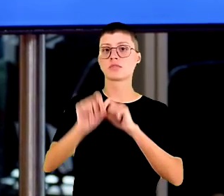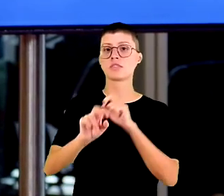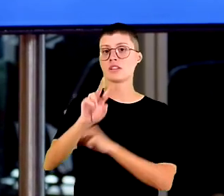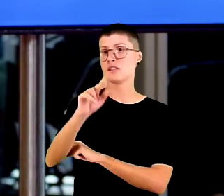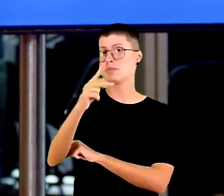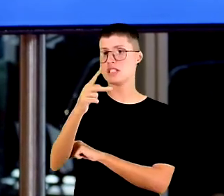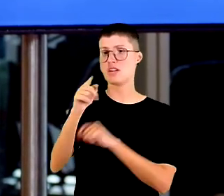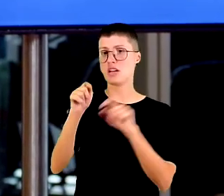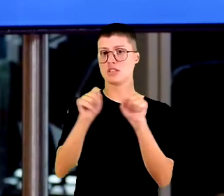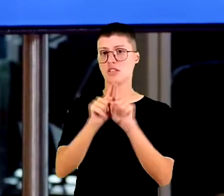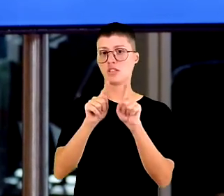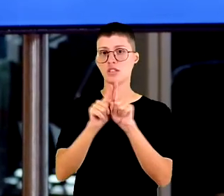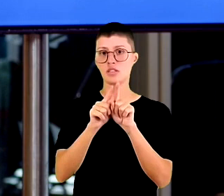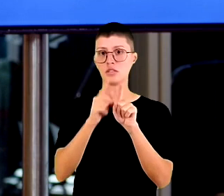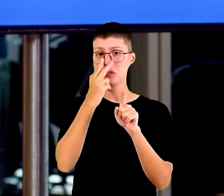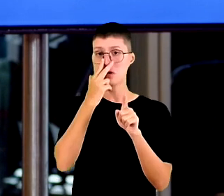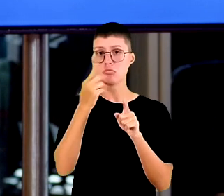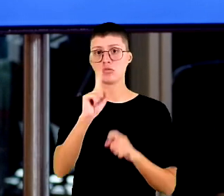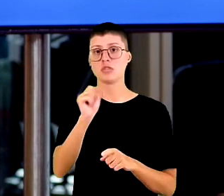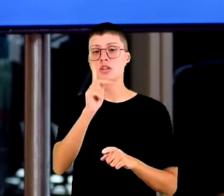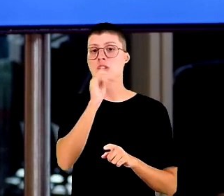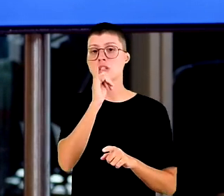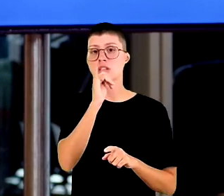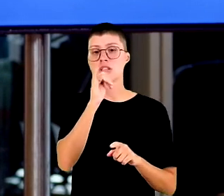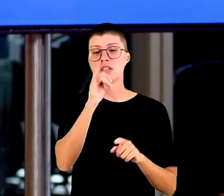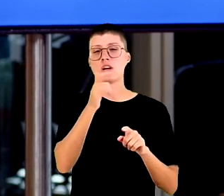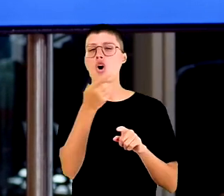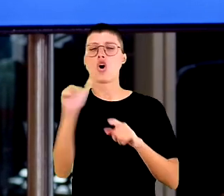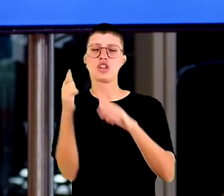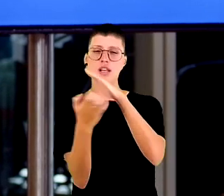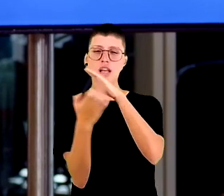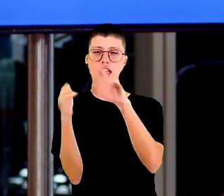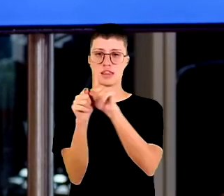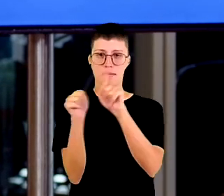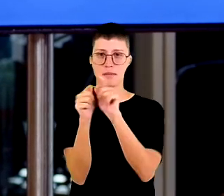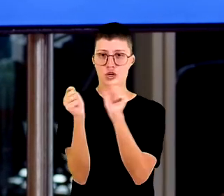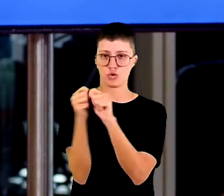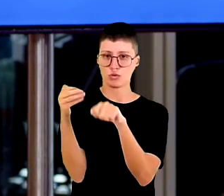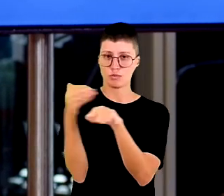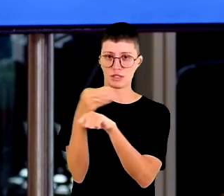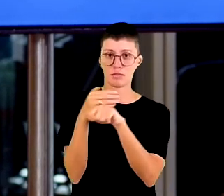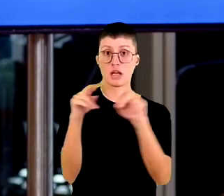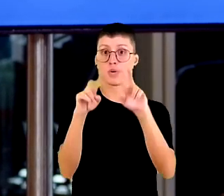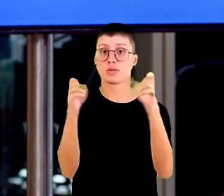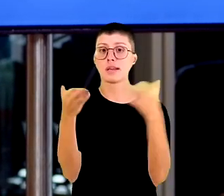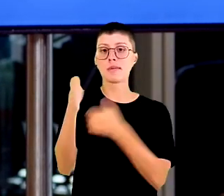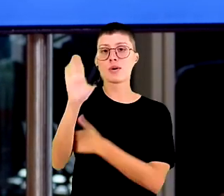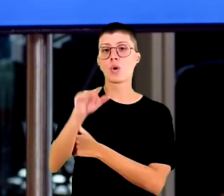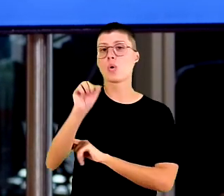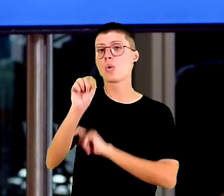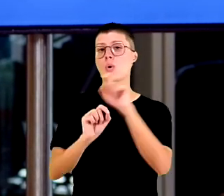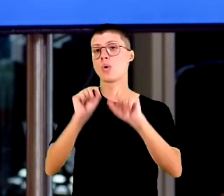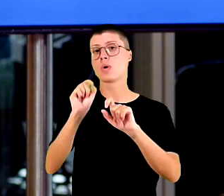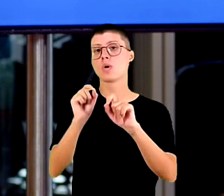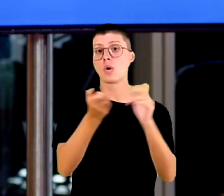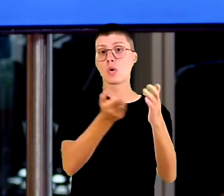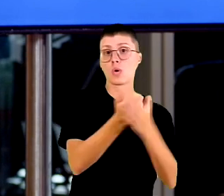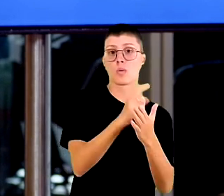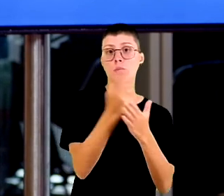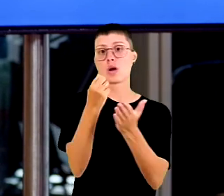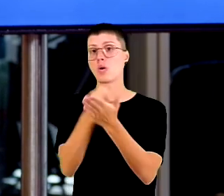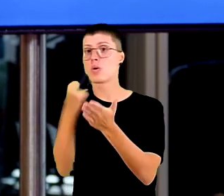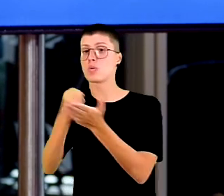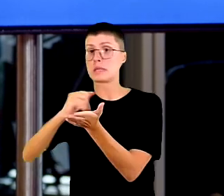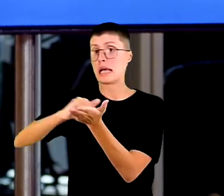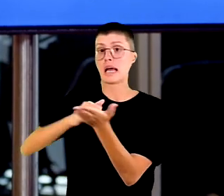representantes da Waira Vivo Ventures e da Gerdau Next Venture. E o grande tema dessa tarde de hoje vai ser comprar ou contratar uma startup?